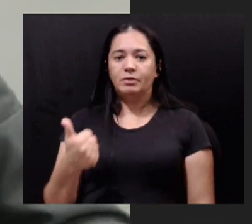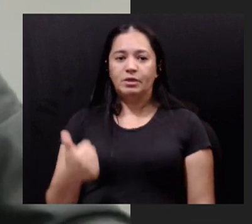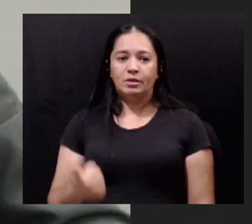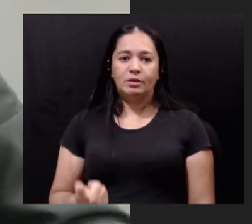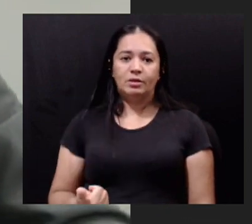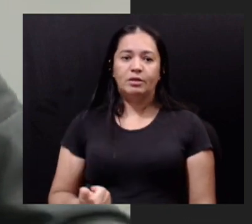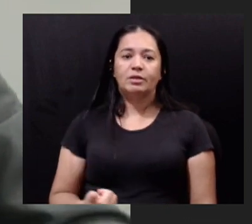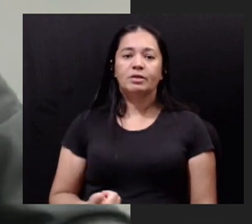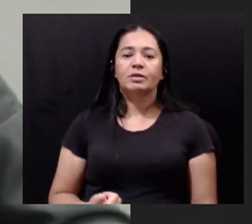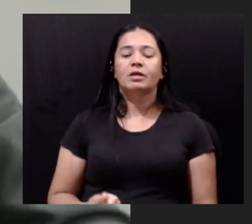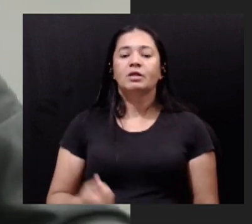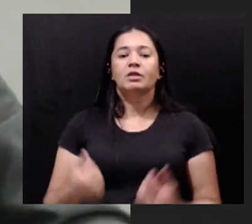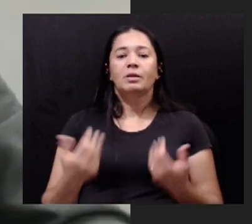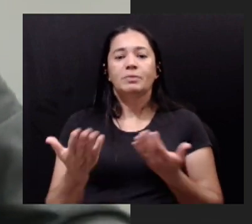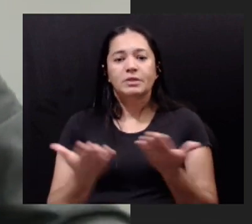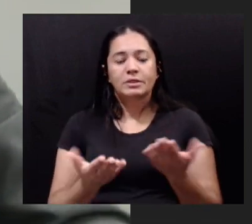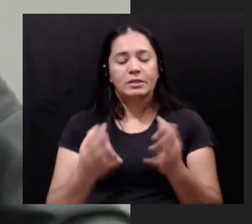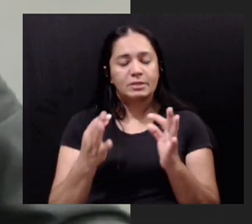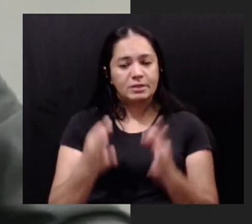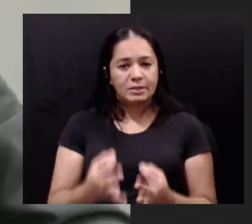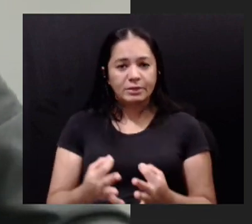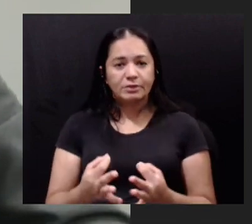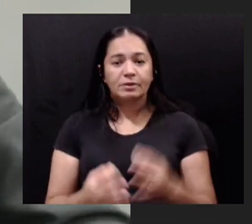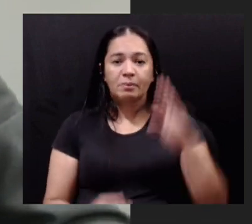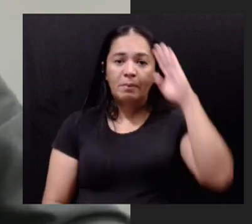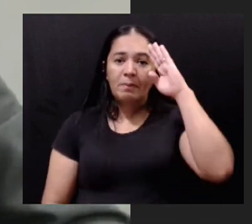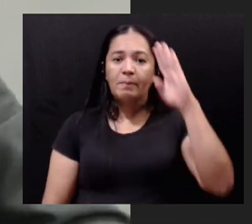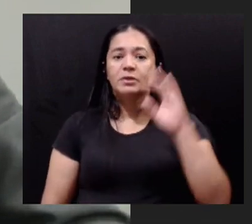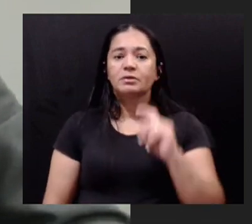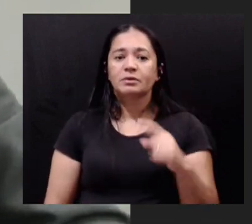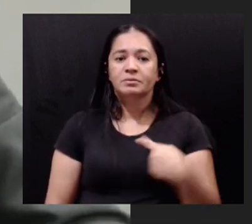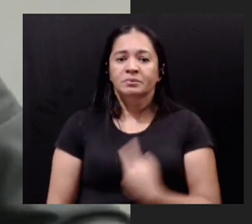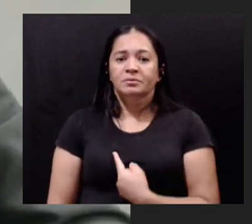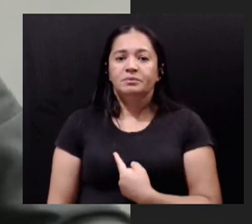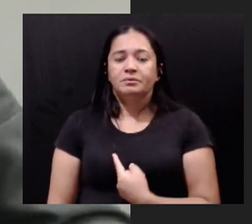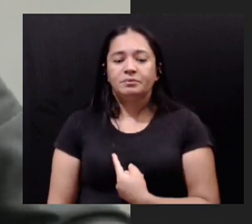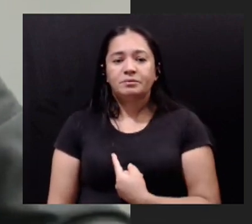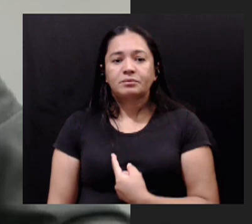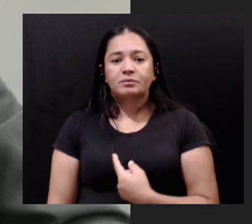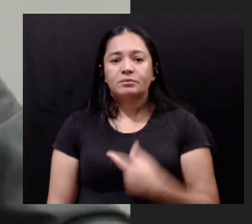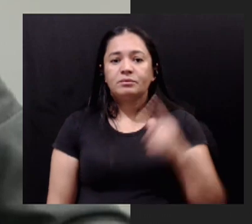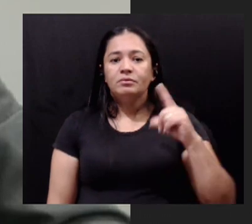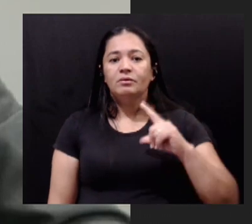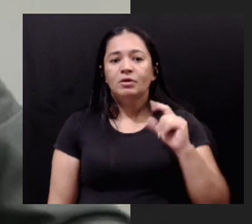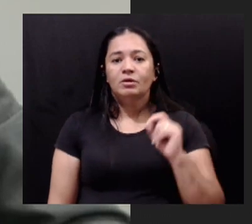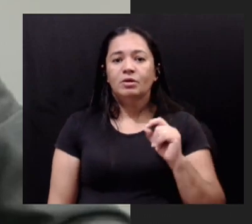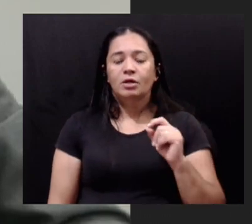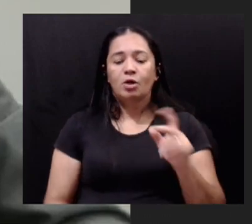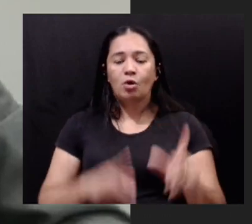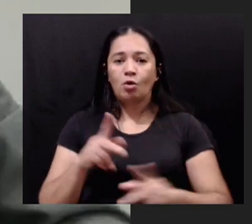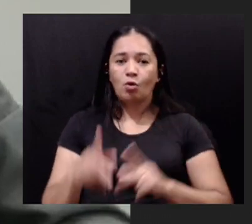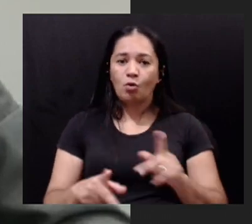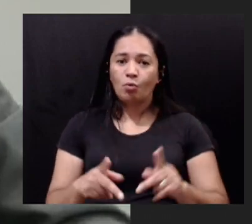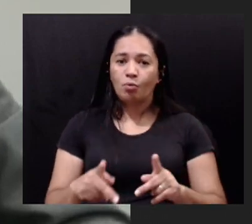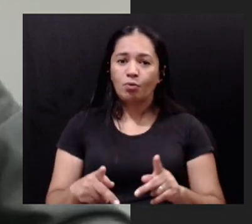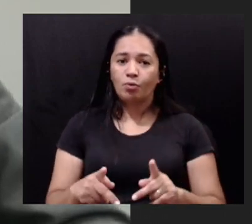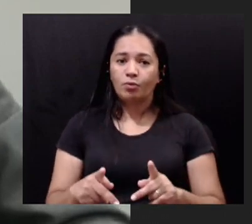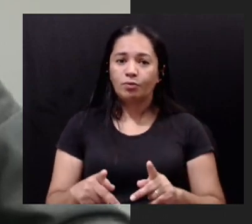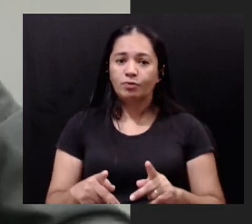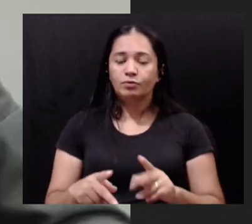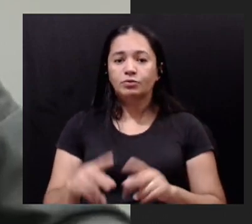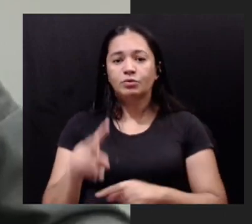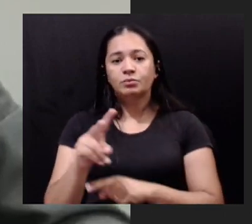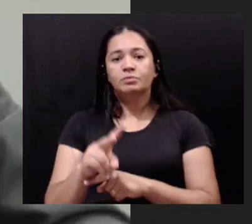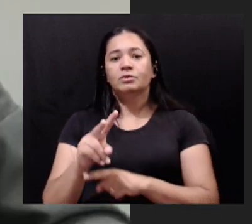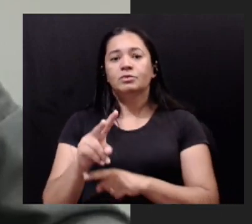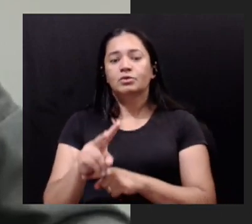necessário, né, e principalmente a gente sempre ter, né, a população ter sempre em mente que os cuidados de higiene e